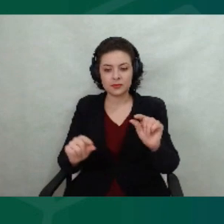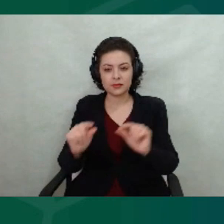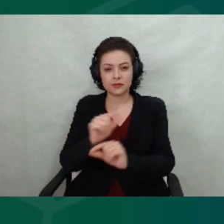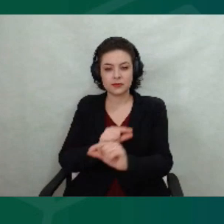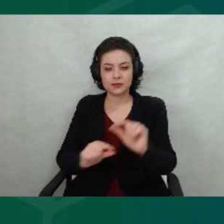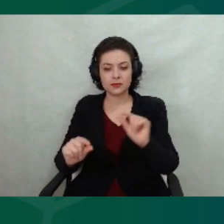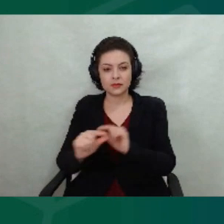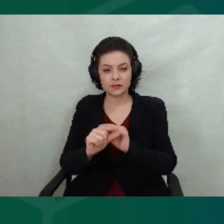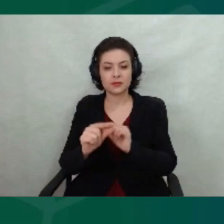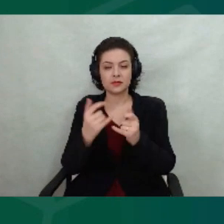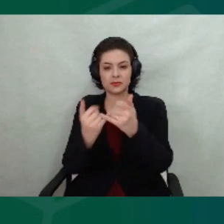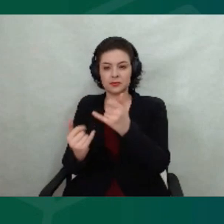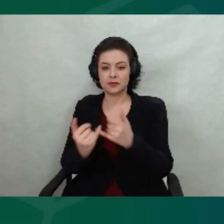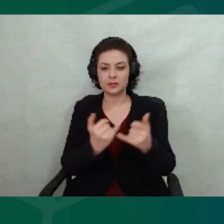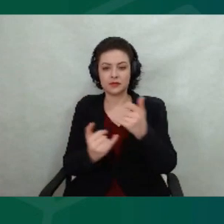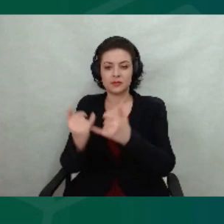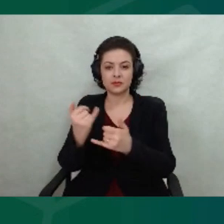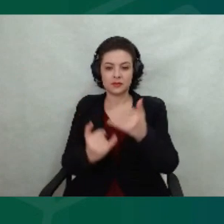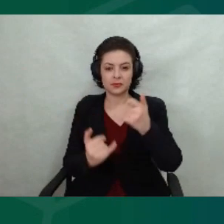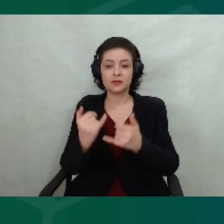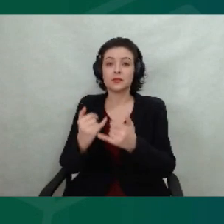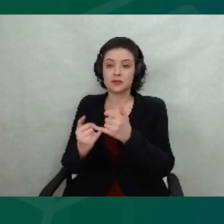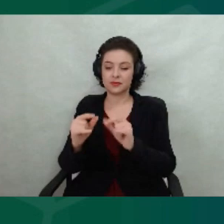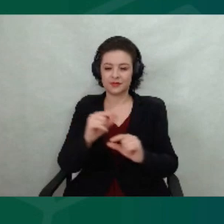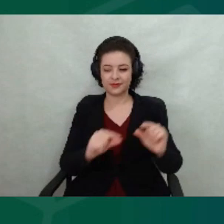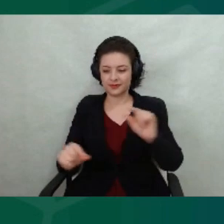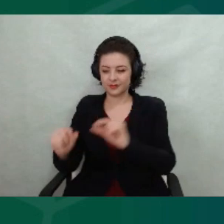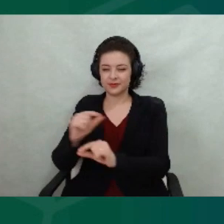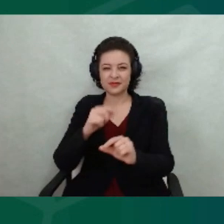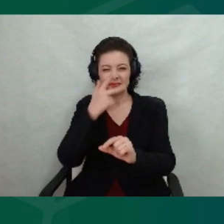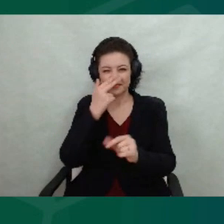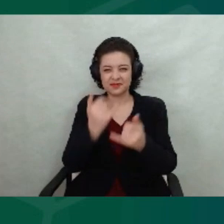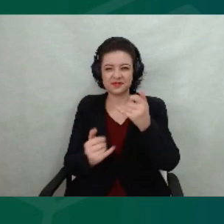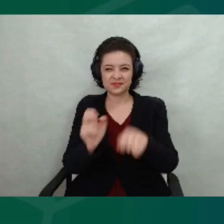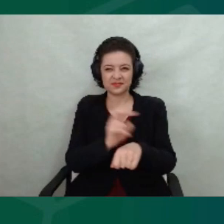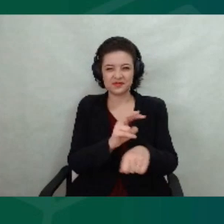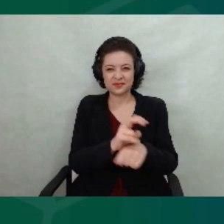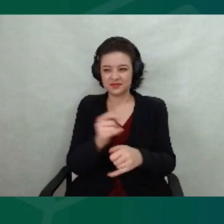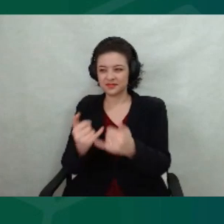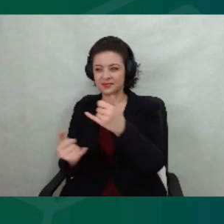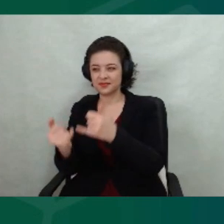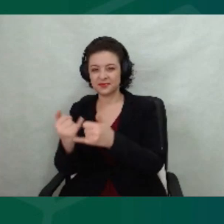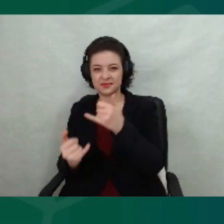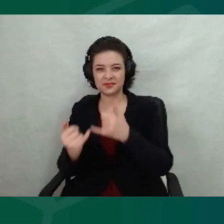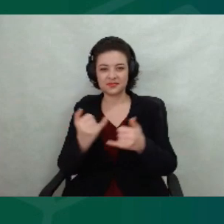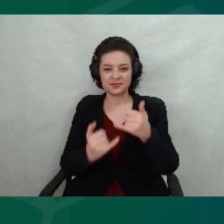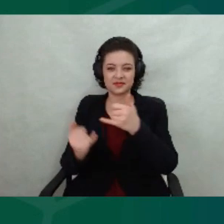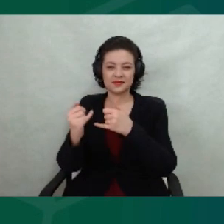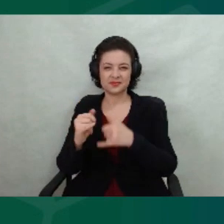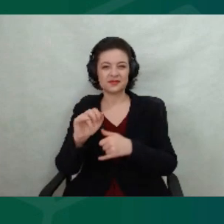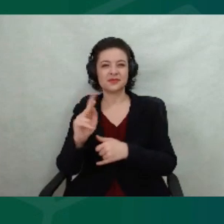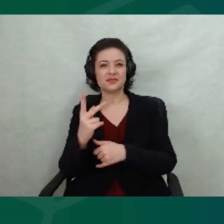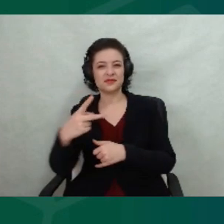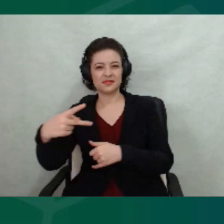parecidas, virus-like particles, parecidas com vírus, como é a base das vacinas de HPV, por exemplo,